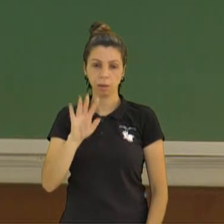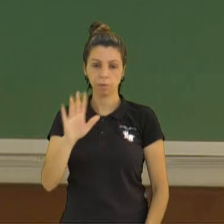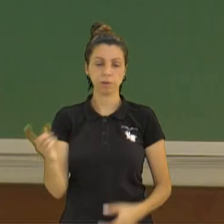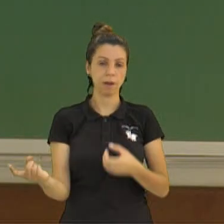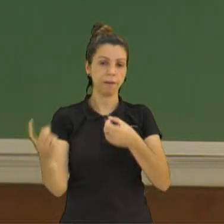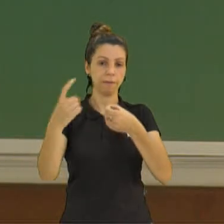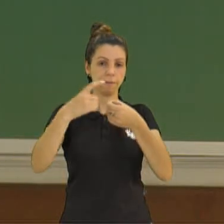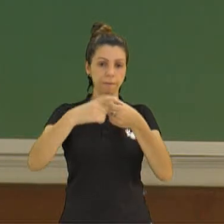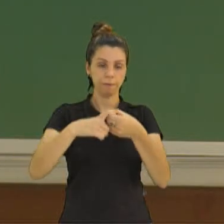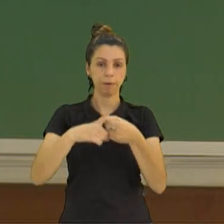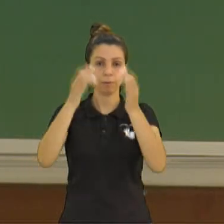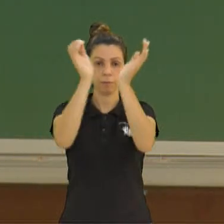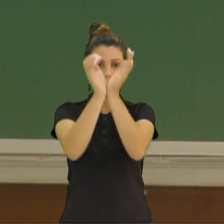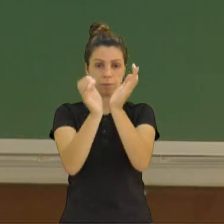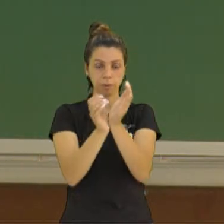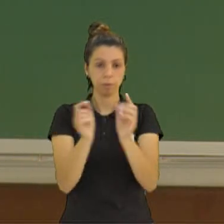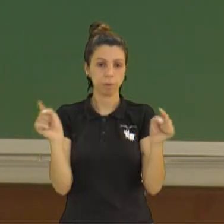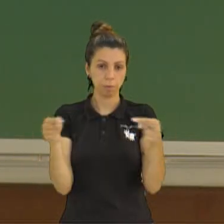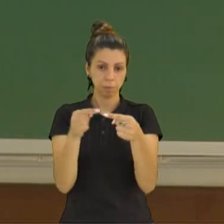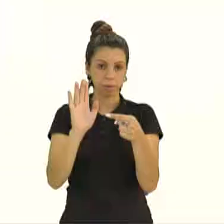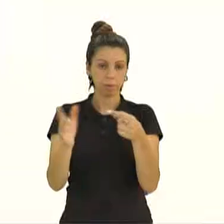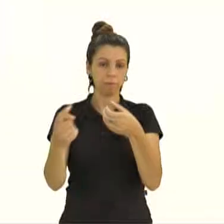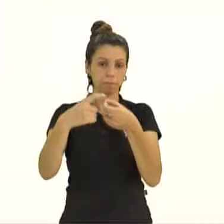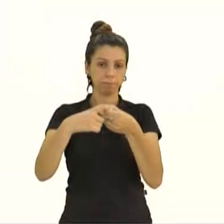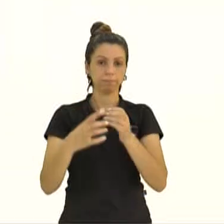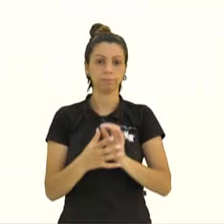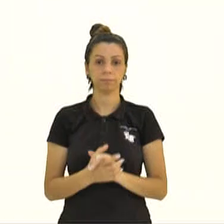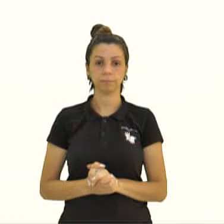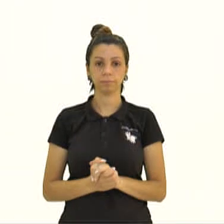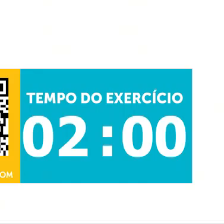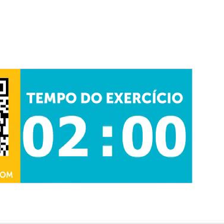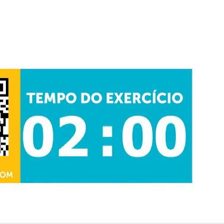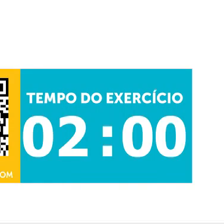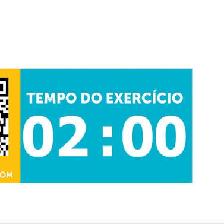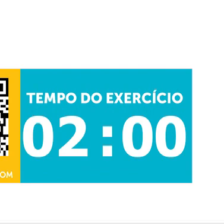e classifique de acordo com essas siglas e a gente já volta.